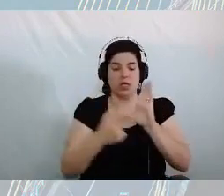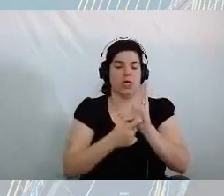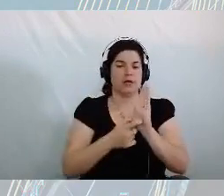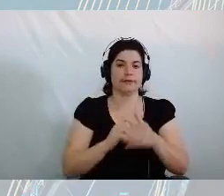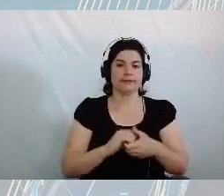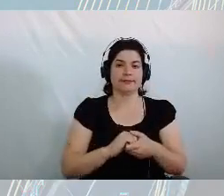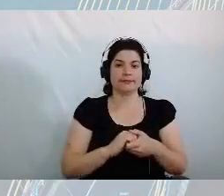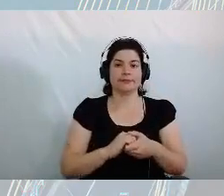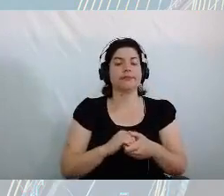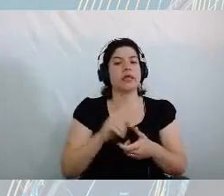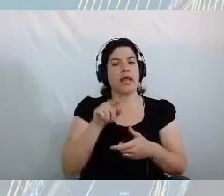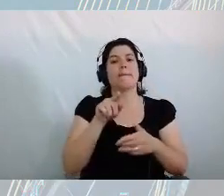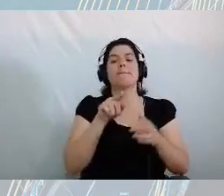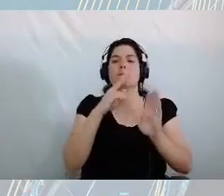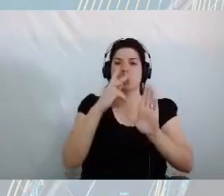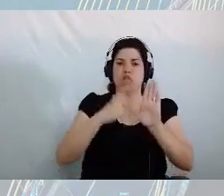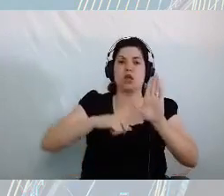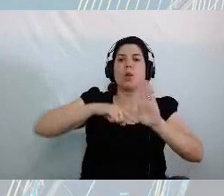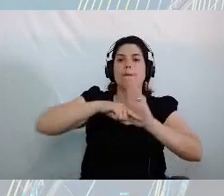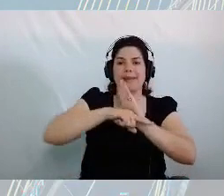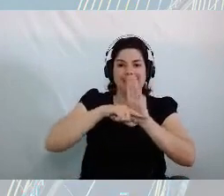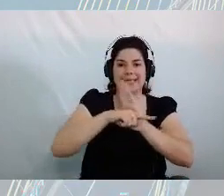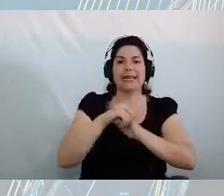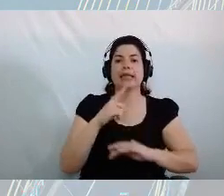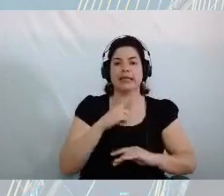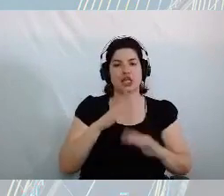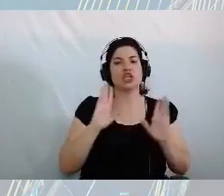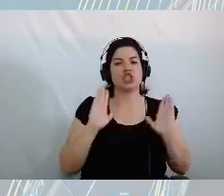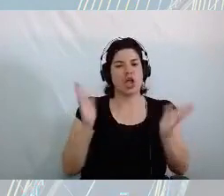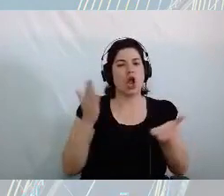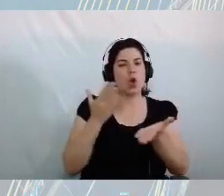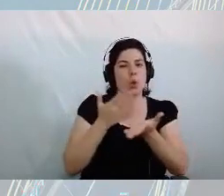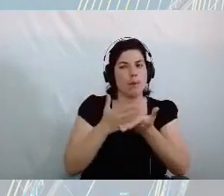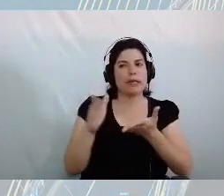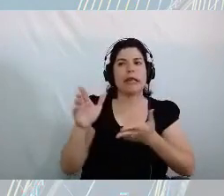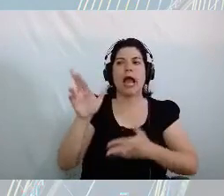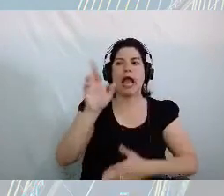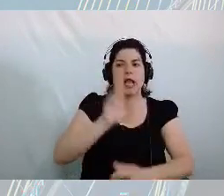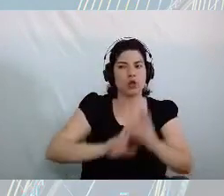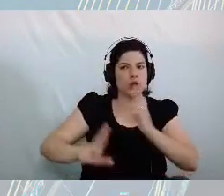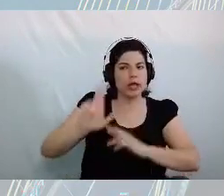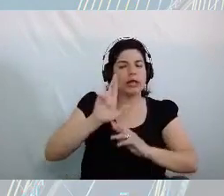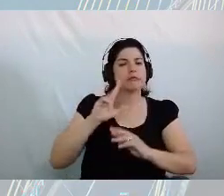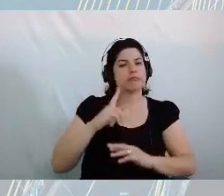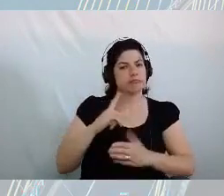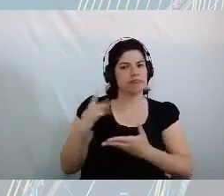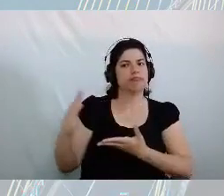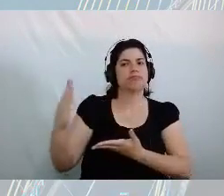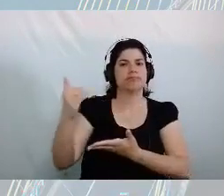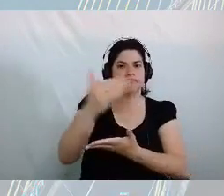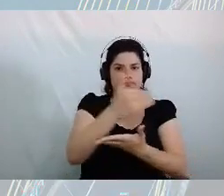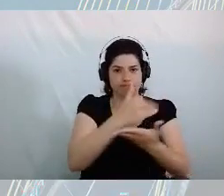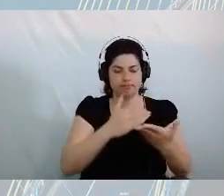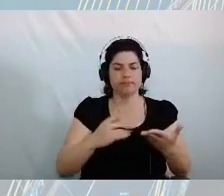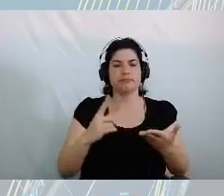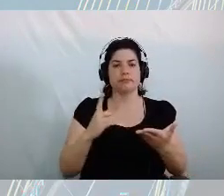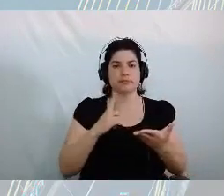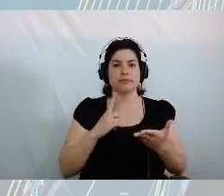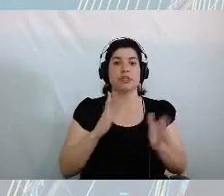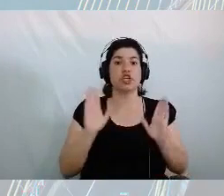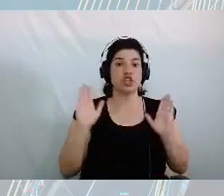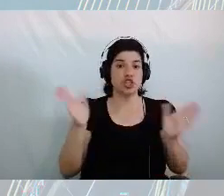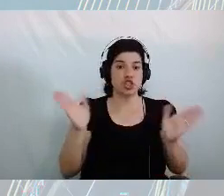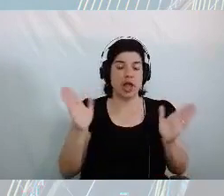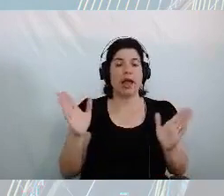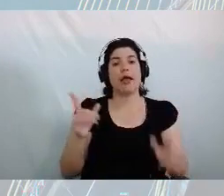projeto de pesquisa que a gente tem e nós já estamos começando a colher os primeiros resultados aqui. A gente está aí né, tendo